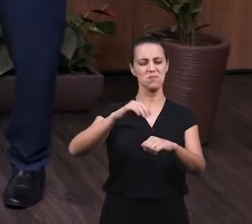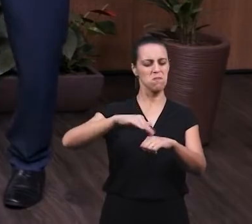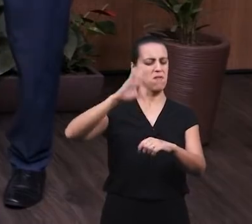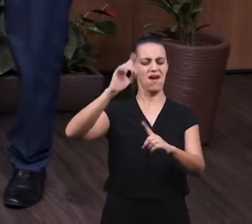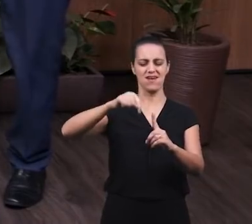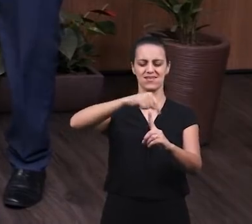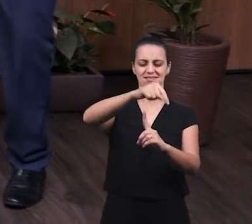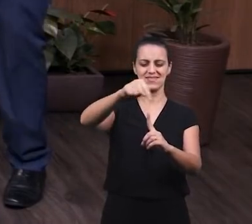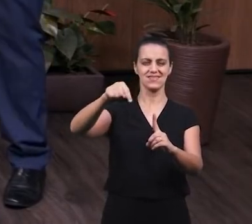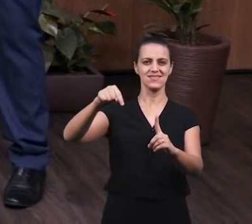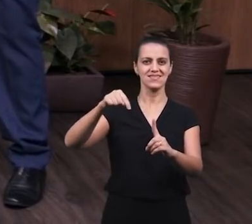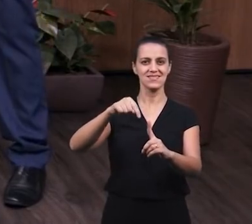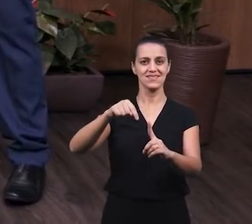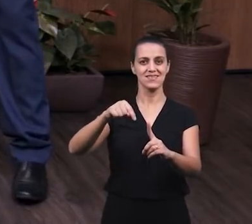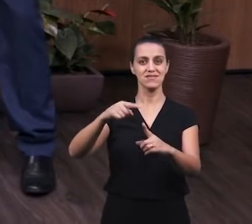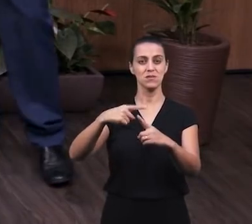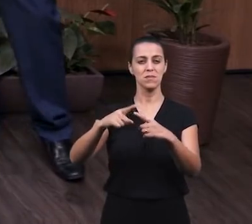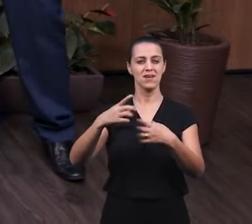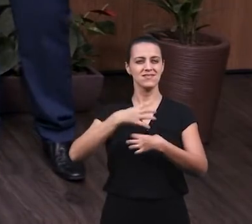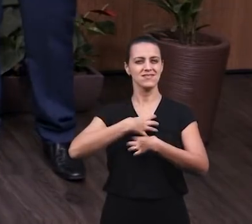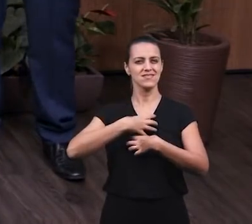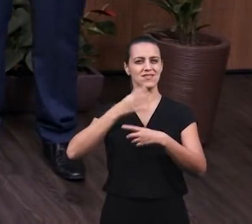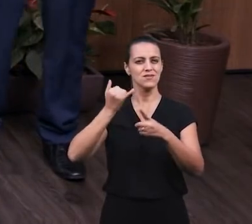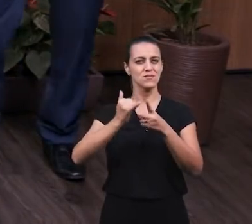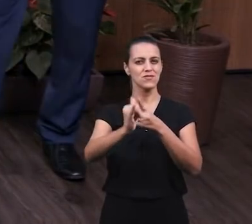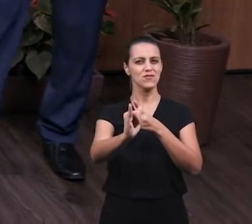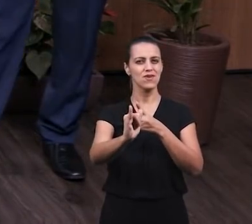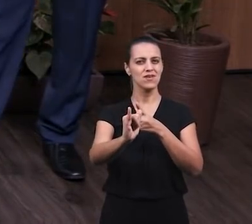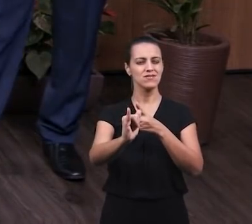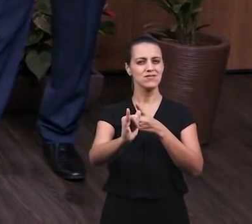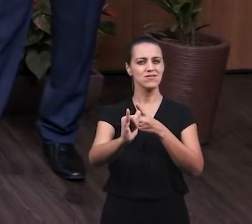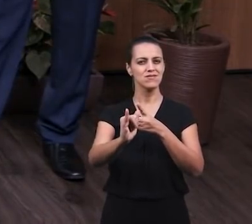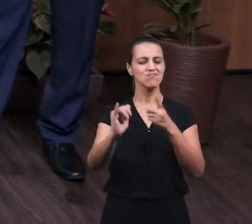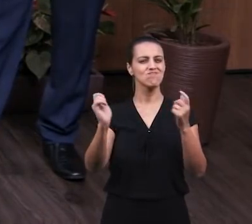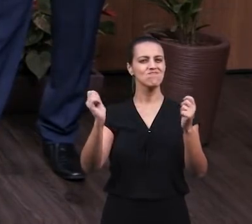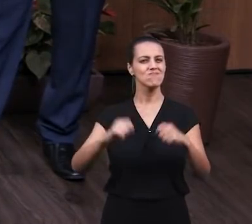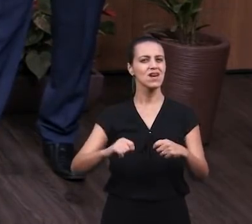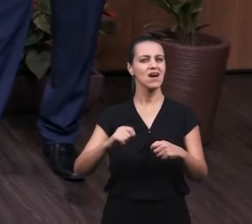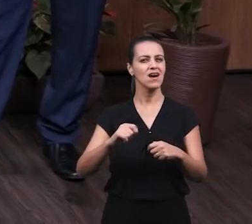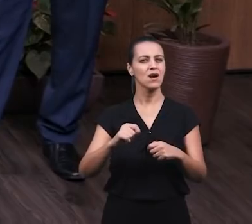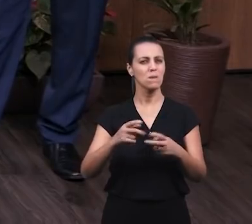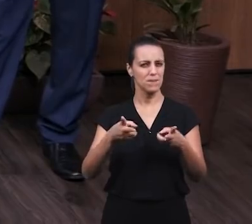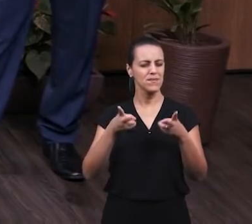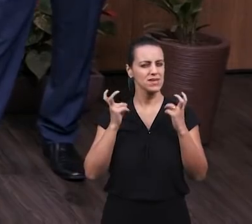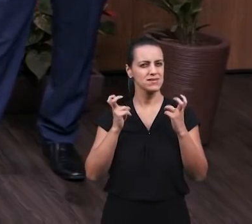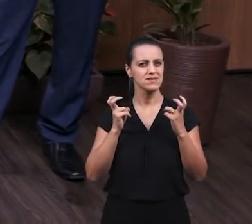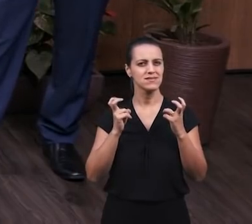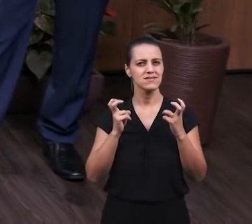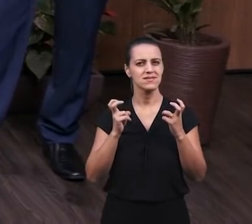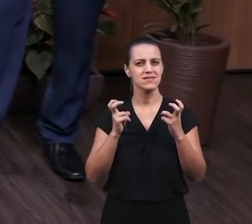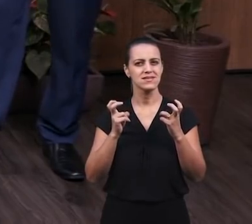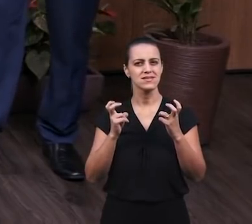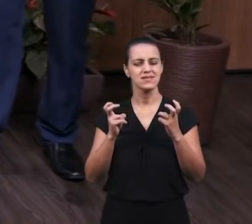no sentido profético, só é possível,